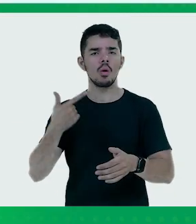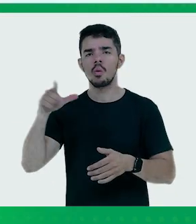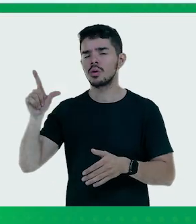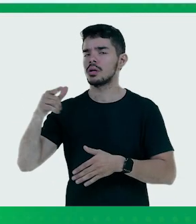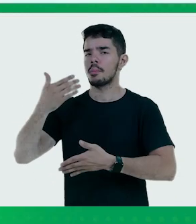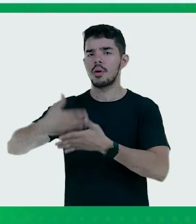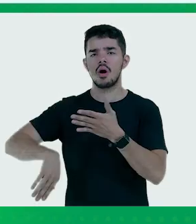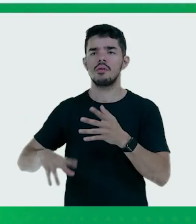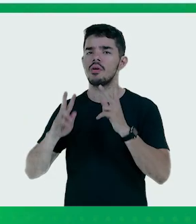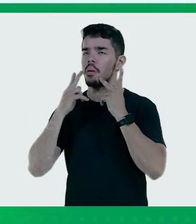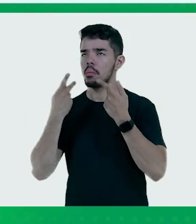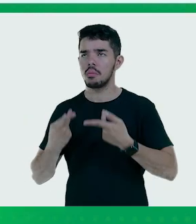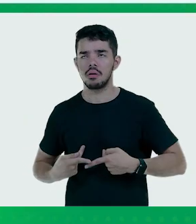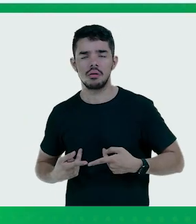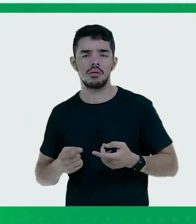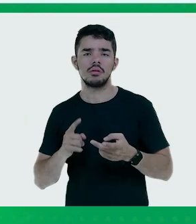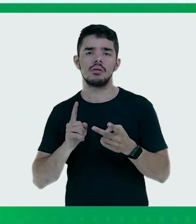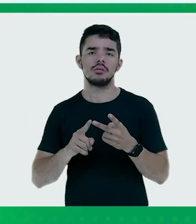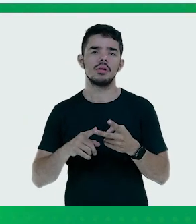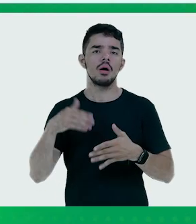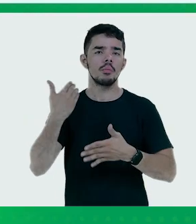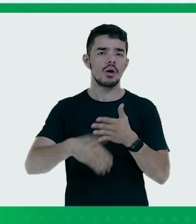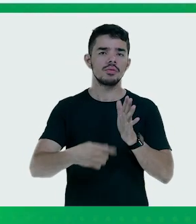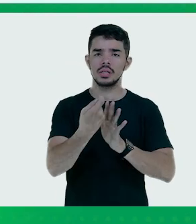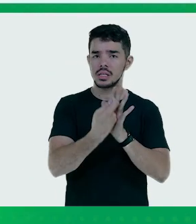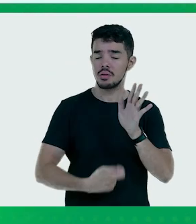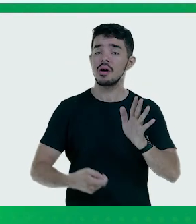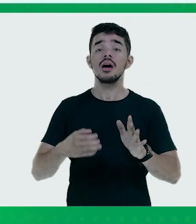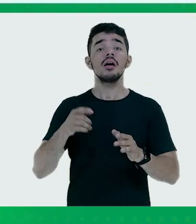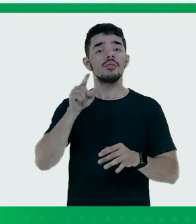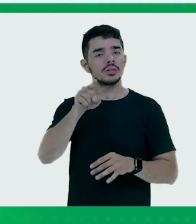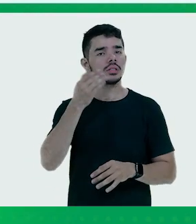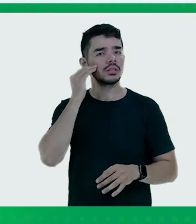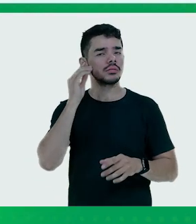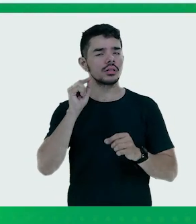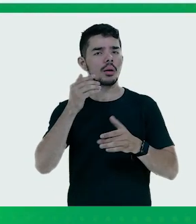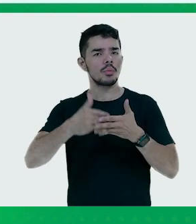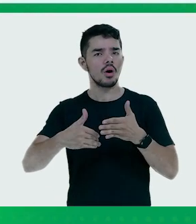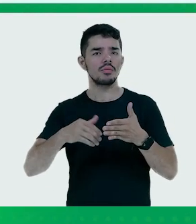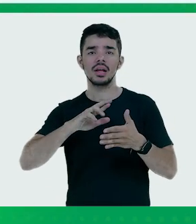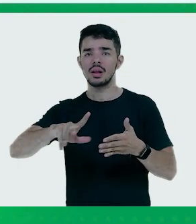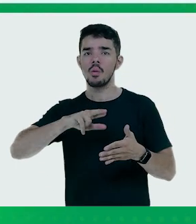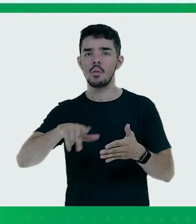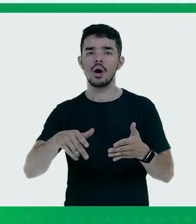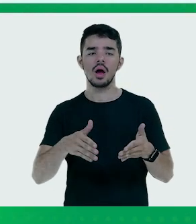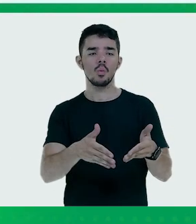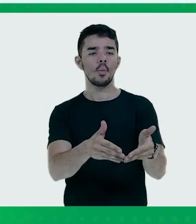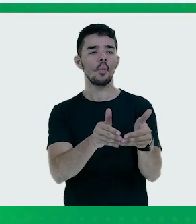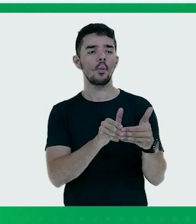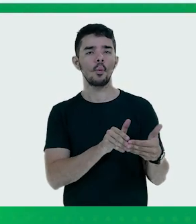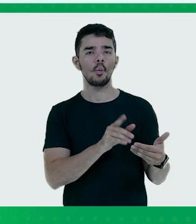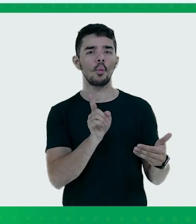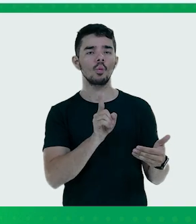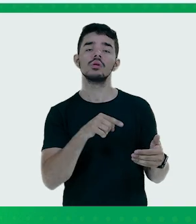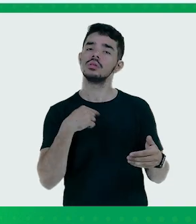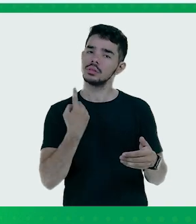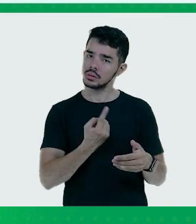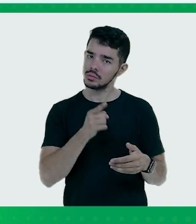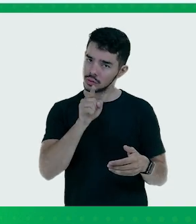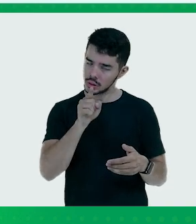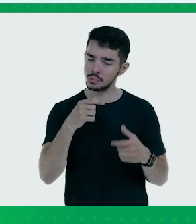avaliações, nas humanas, na prova de redação, para entender que a prova do Enem não é uma prova isolada. É uma prova que você